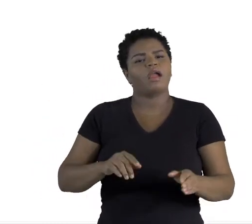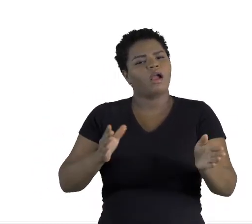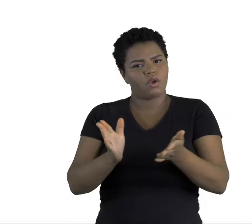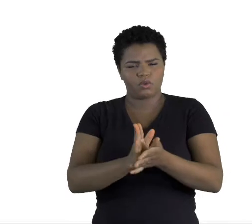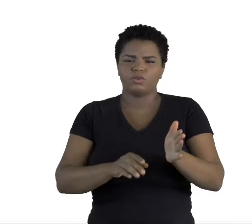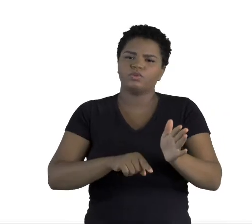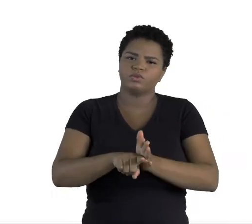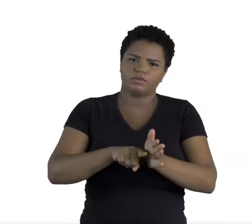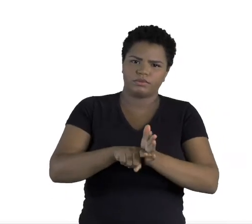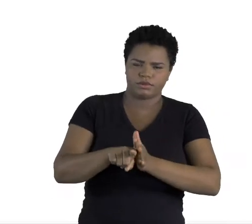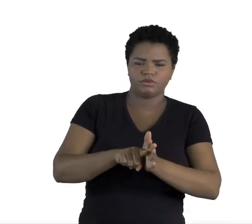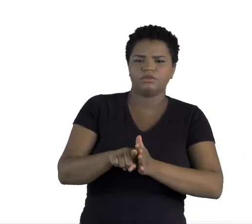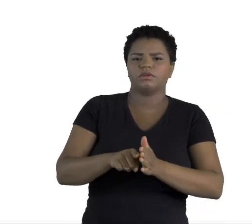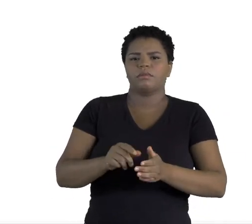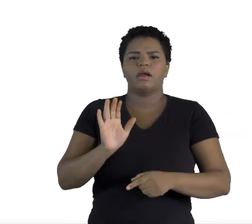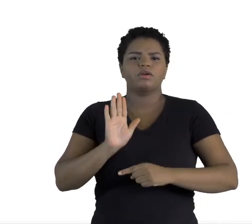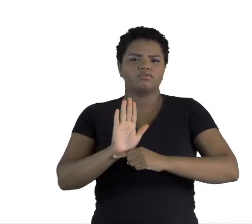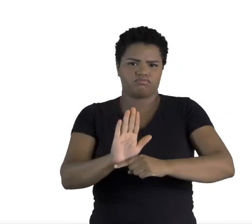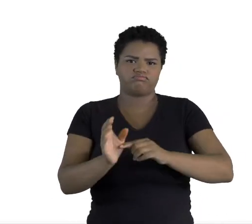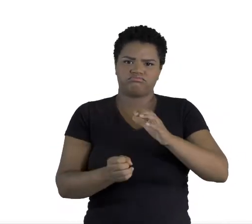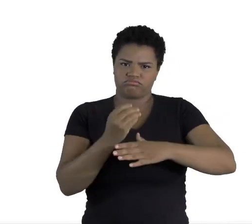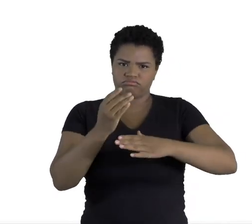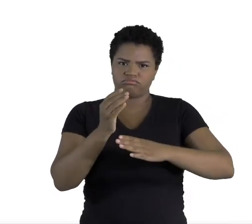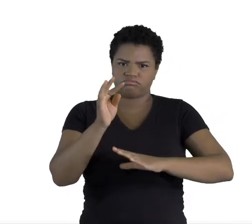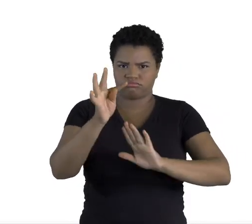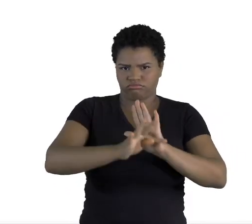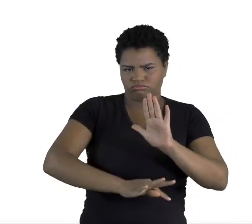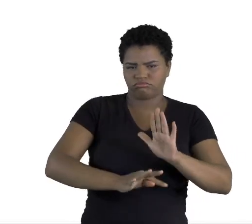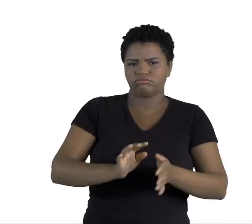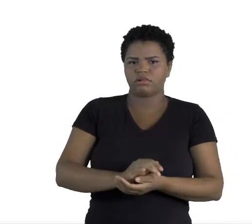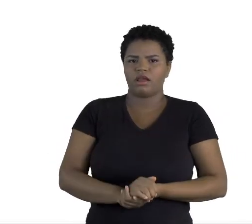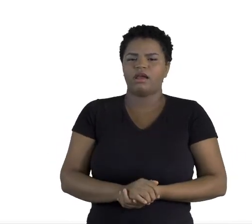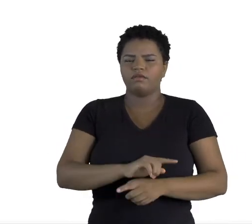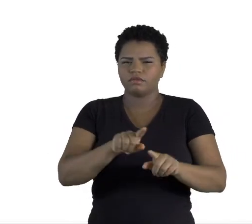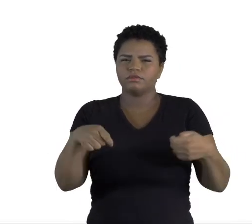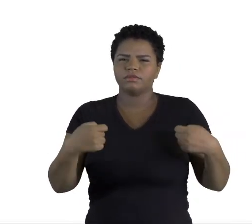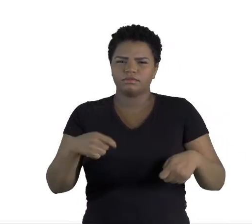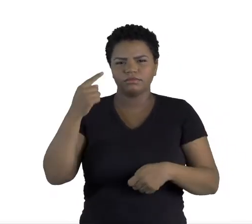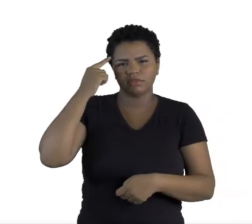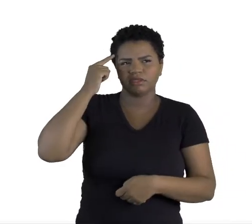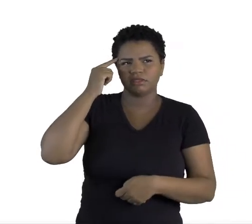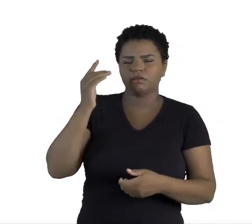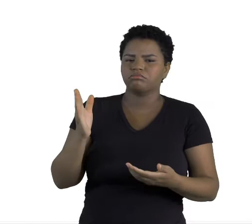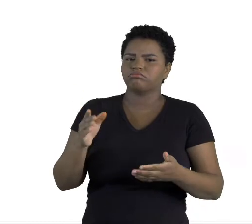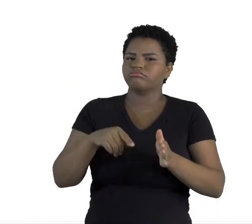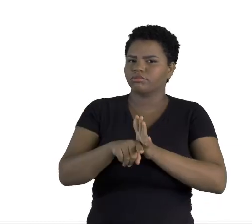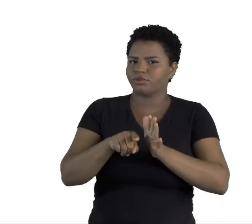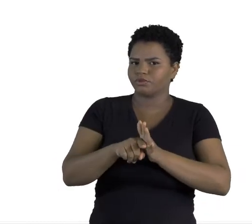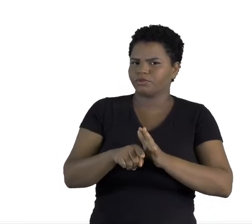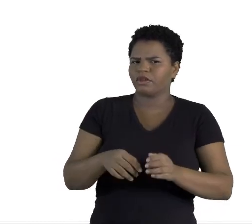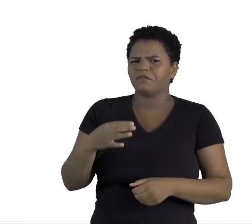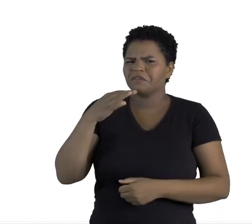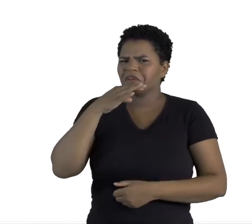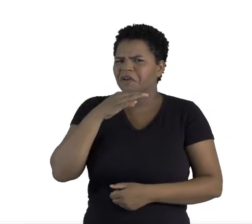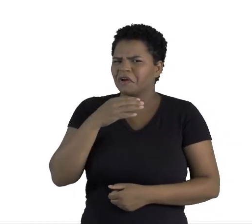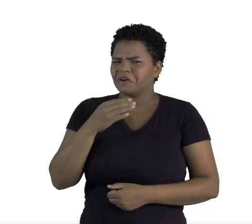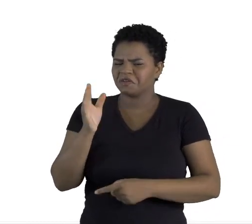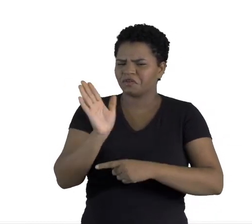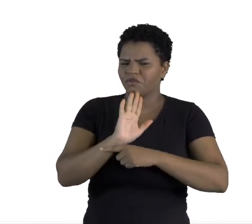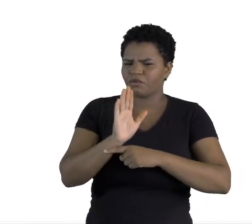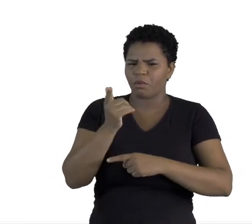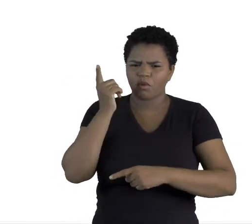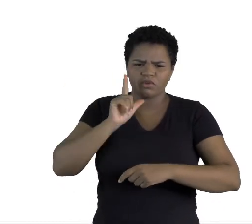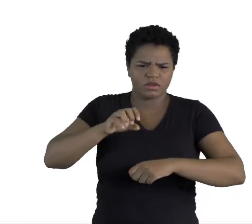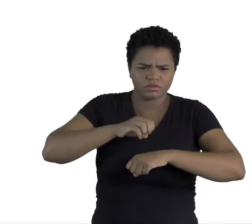na sua produção textual. E aí você vai pensar nas seguintes perguntas. Você acha que o filme consegue transmitir